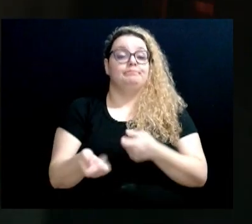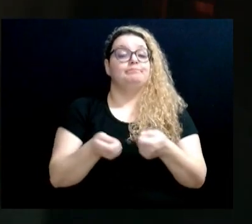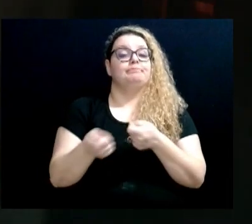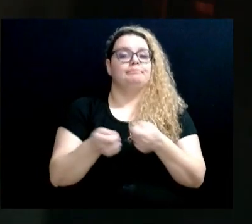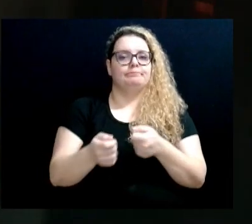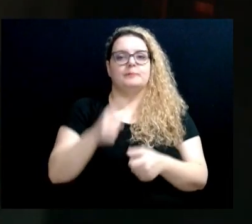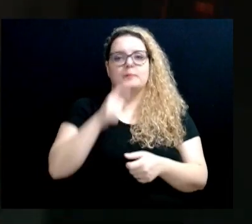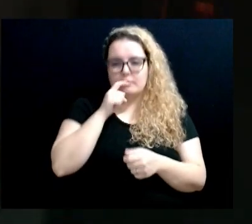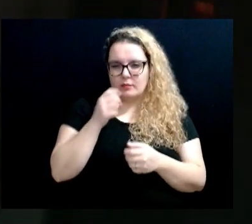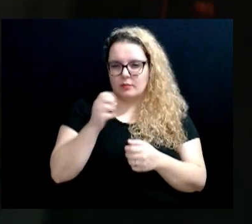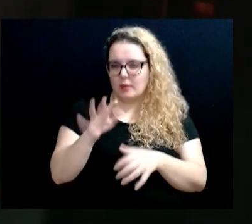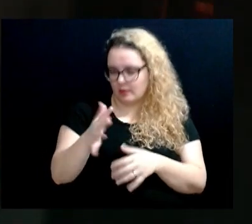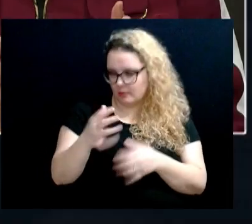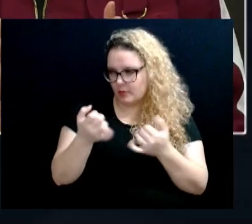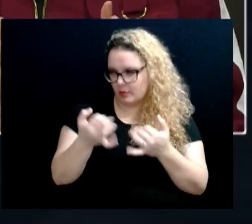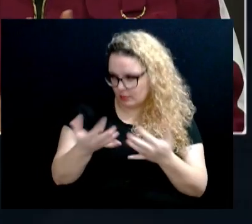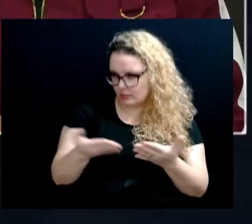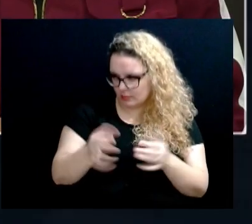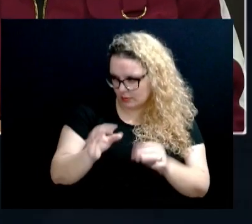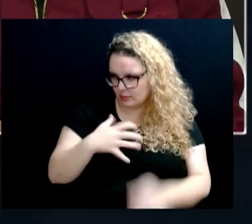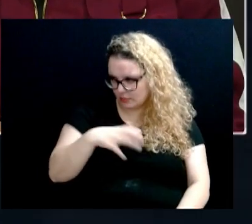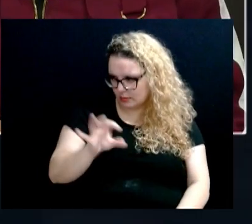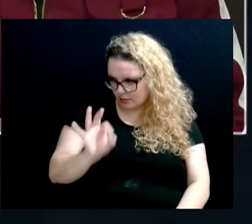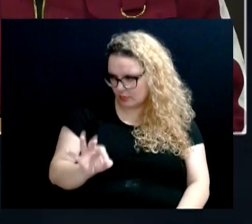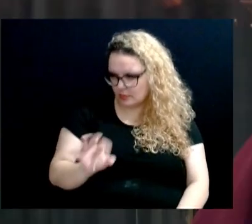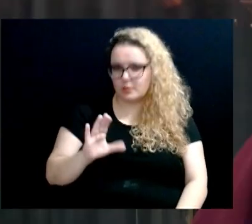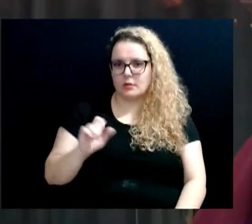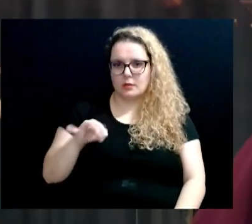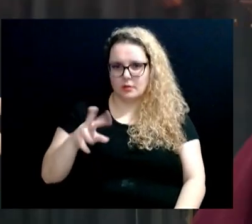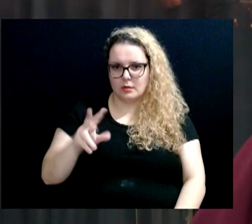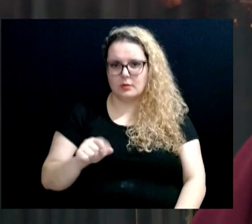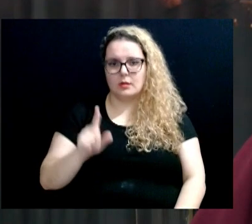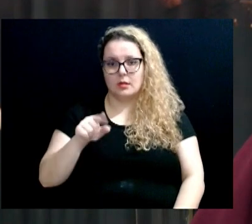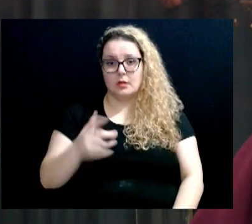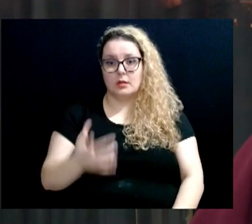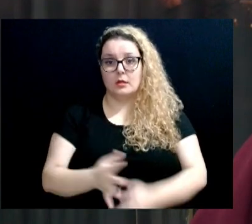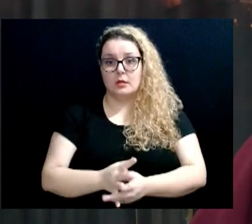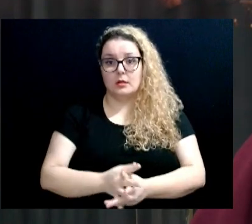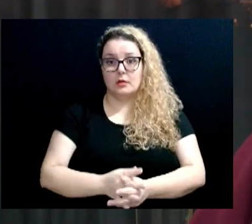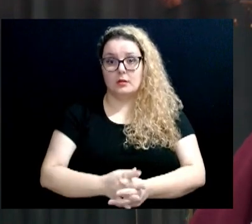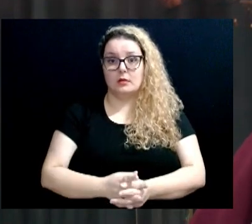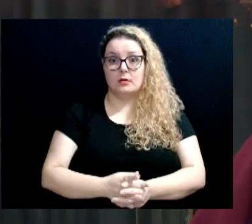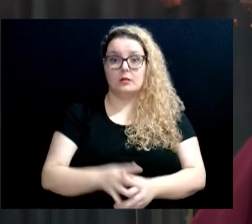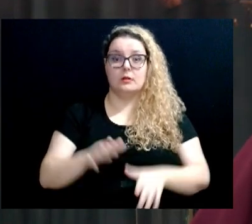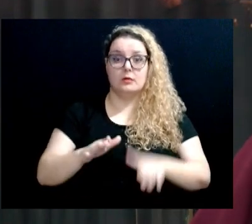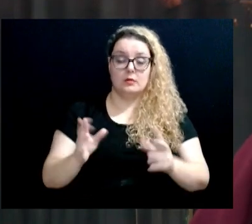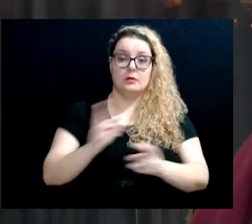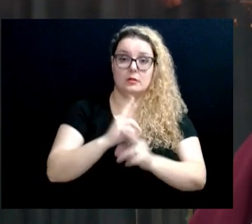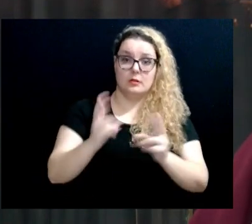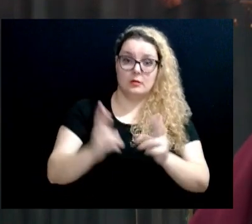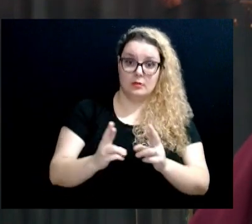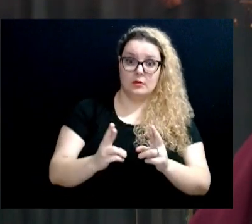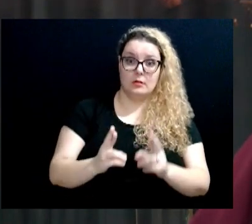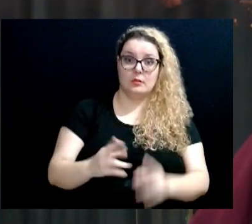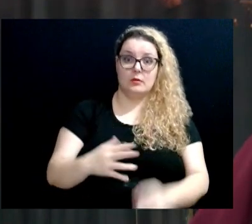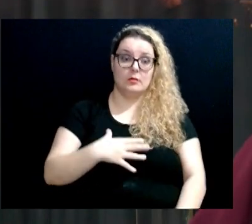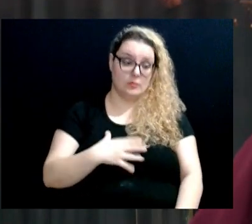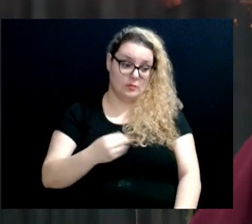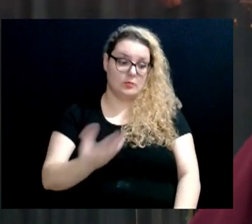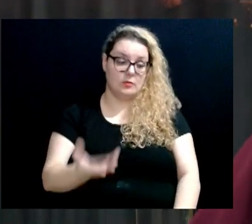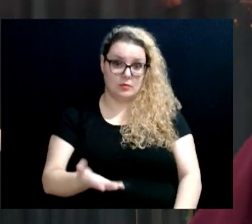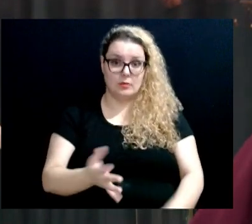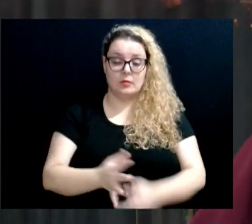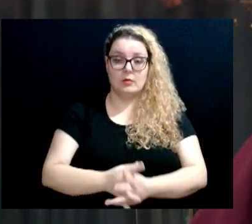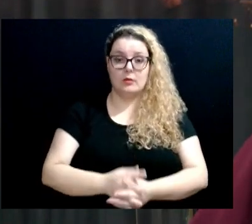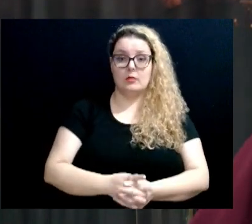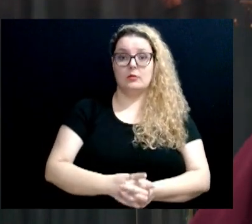explicaram pra gente agora. É isso, né, Camila? Isso mesmo. Então, às vezes, na relação com o filho, né, até o processo